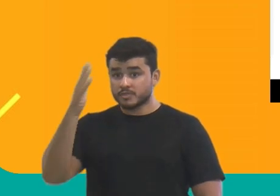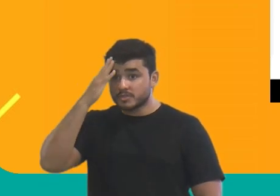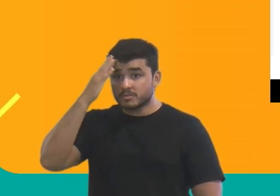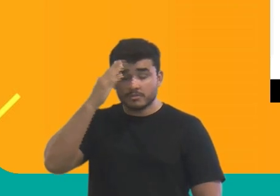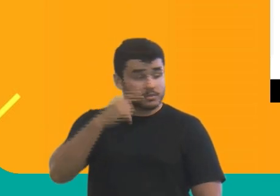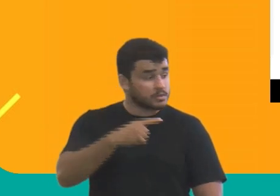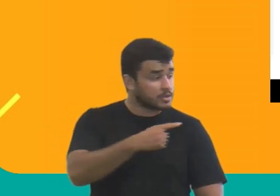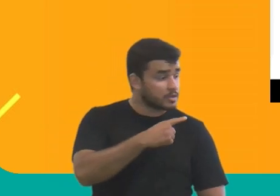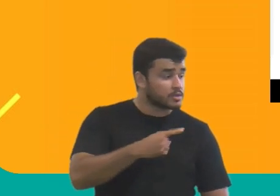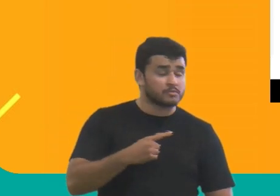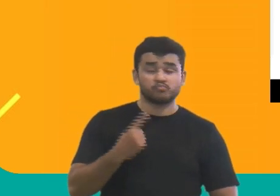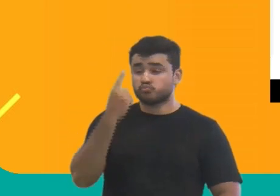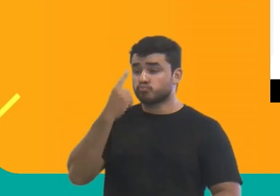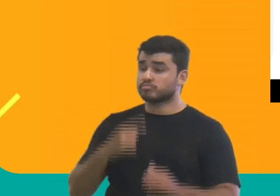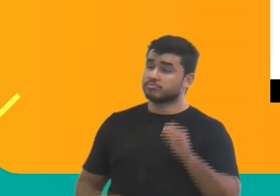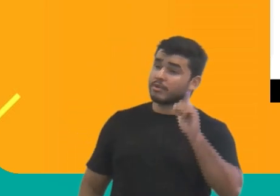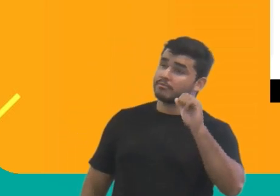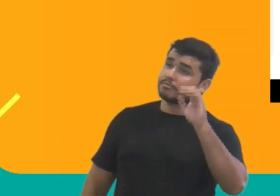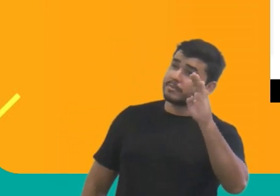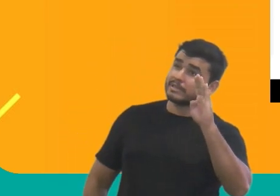está errada e a outra está certa.